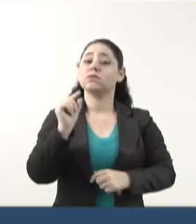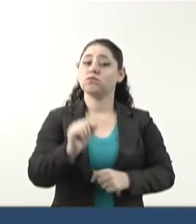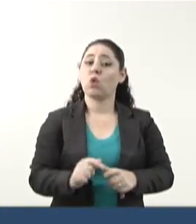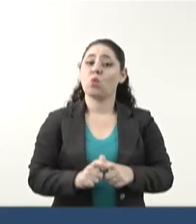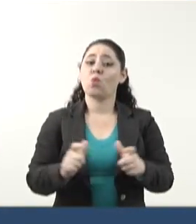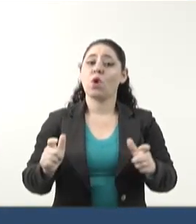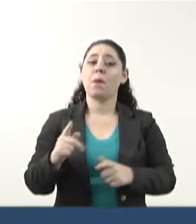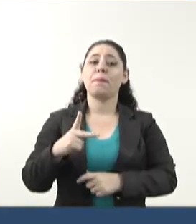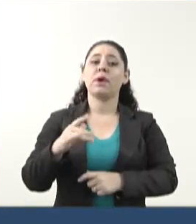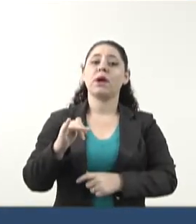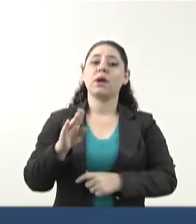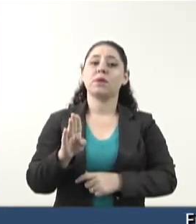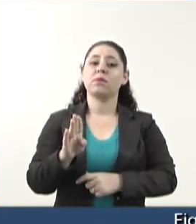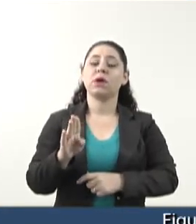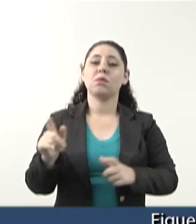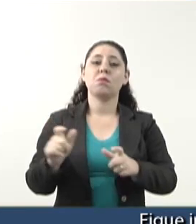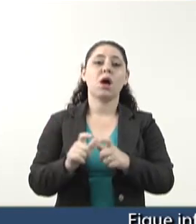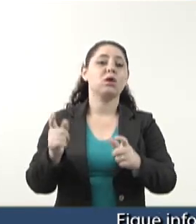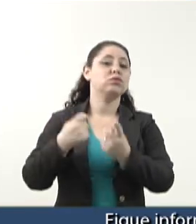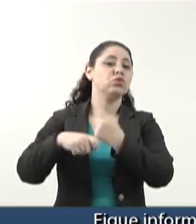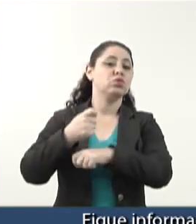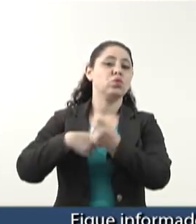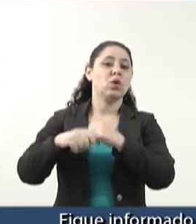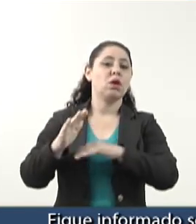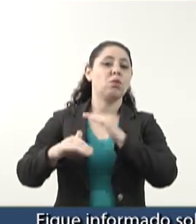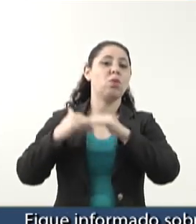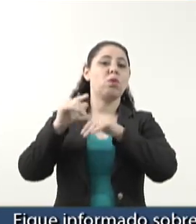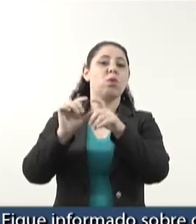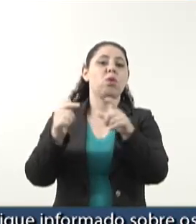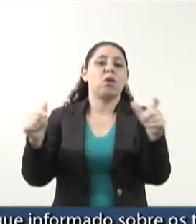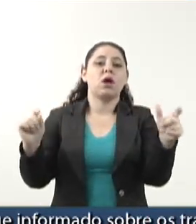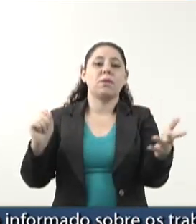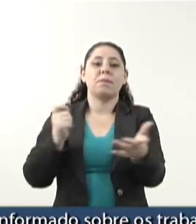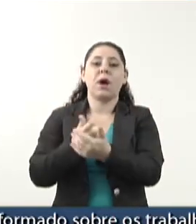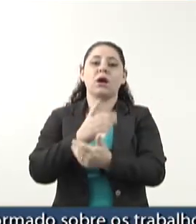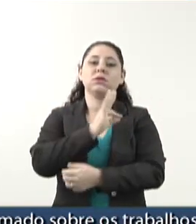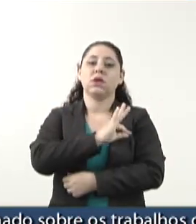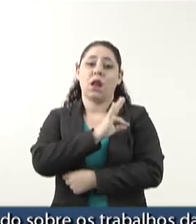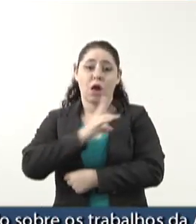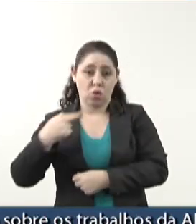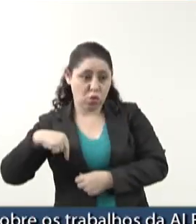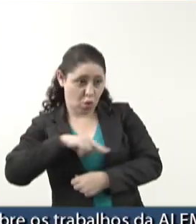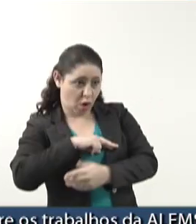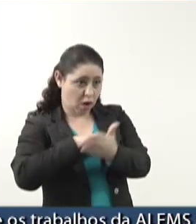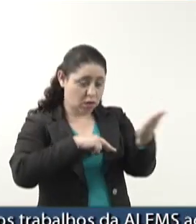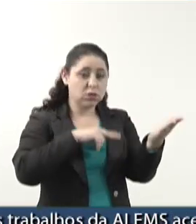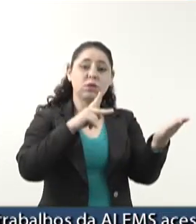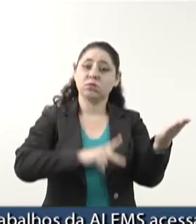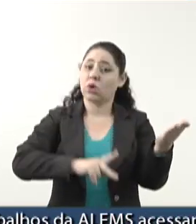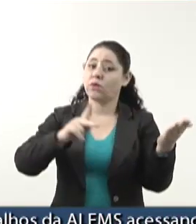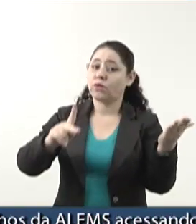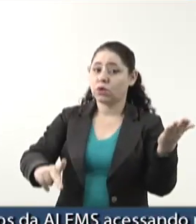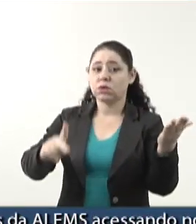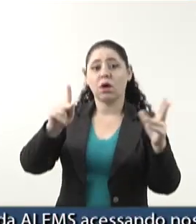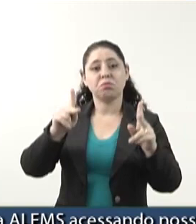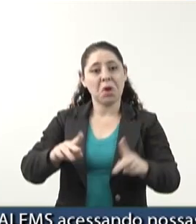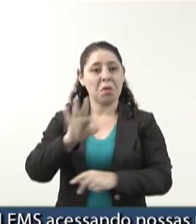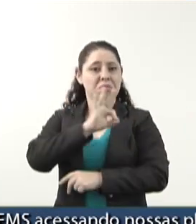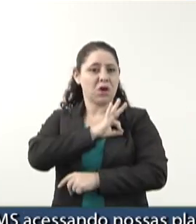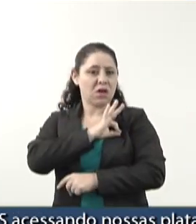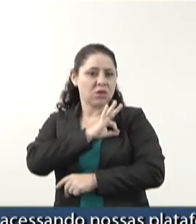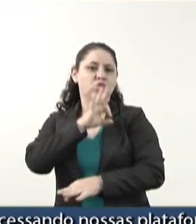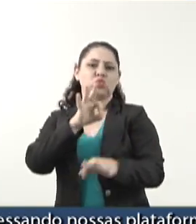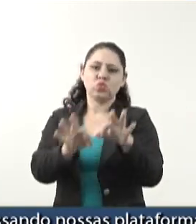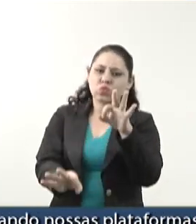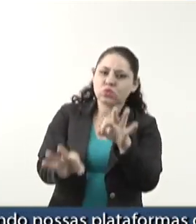maior PIB para o nosso país e que ajuda a pagar salário nosso, dos professores, da polícia,